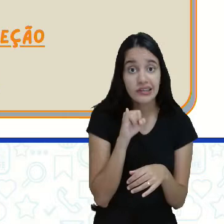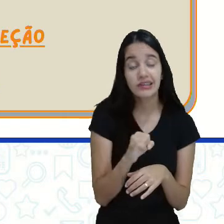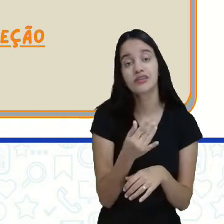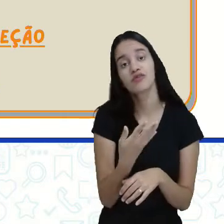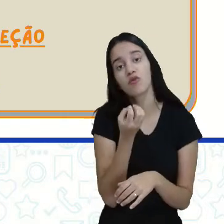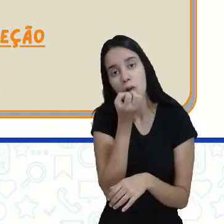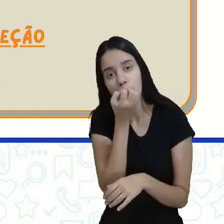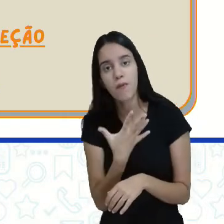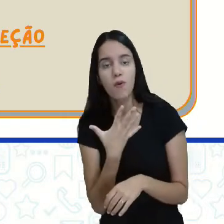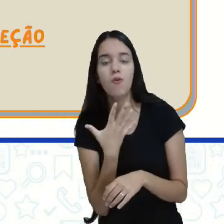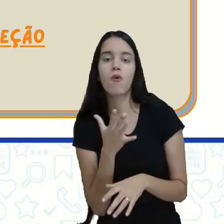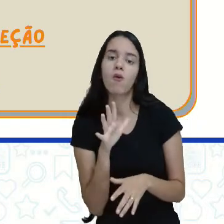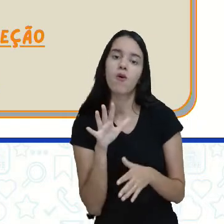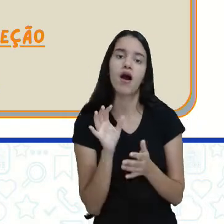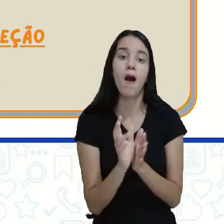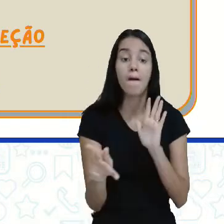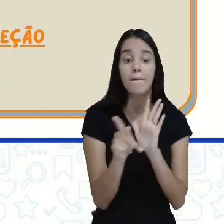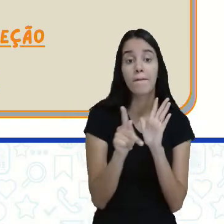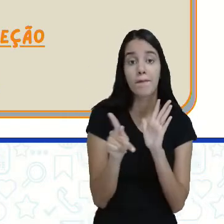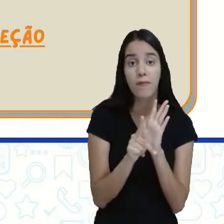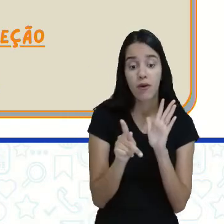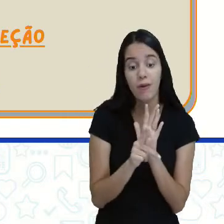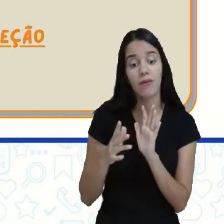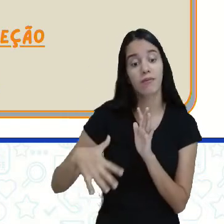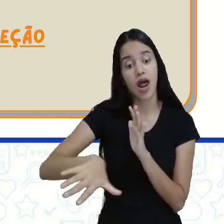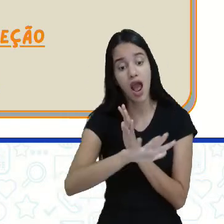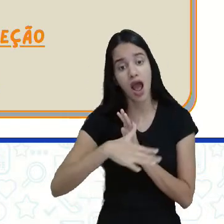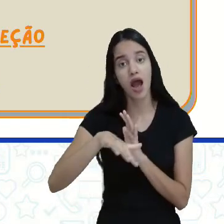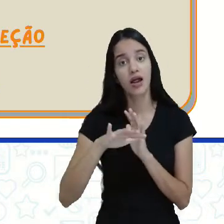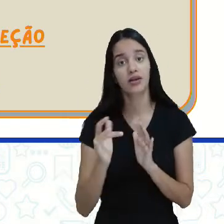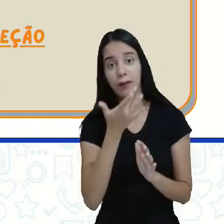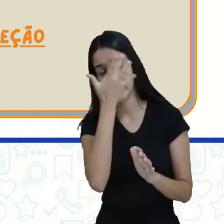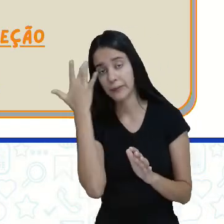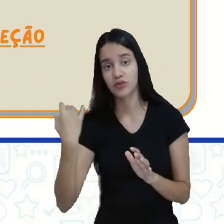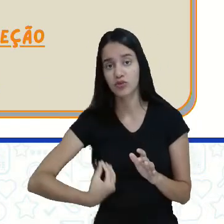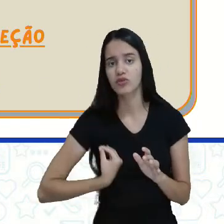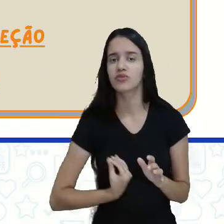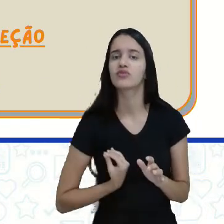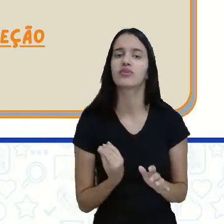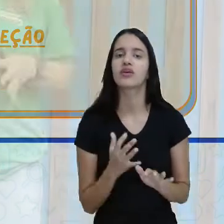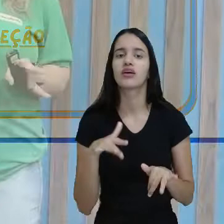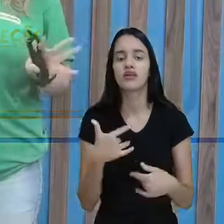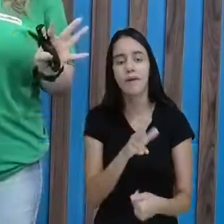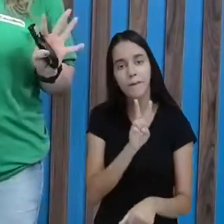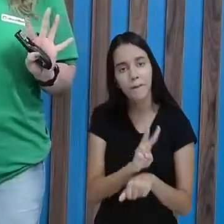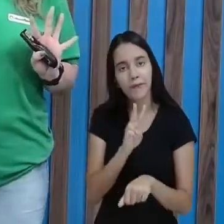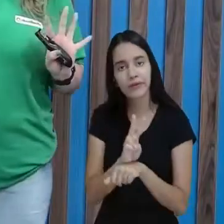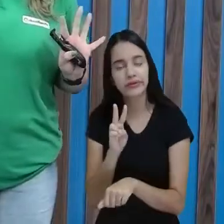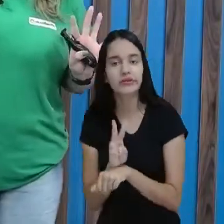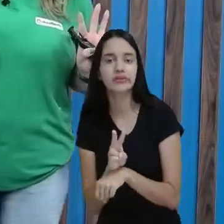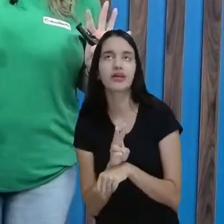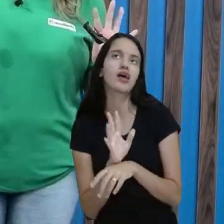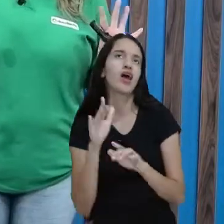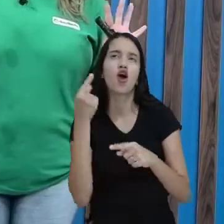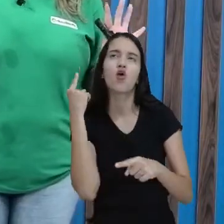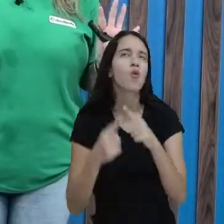for apropriada para aquele ambiente que o indivíduo vive, por exemplo, para ser uma proteção